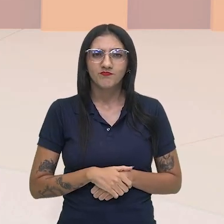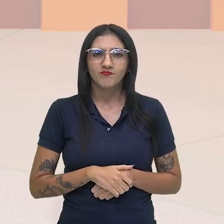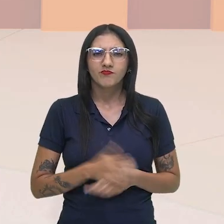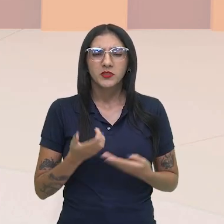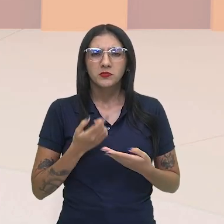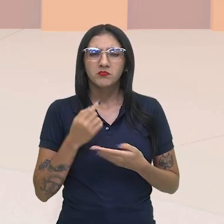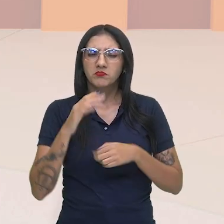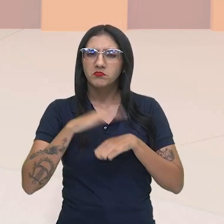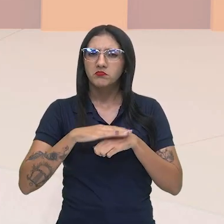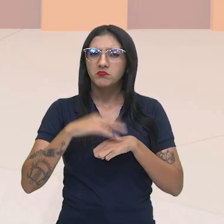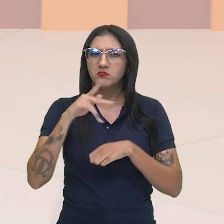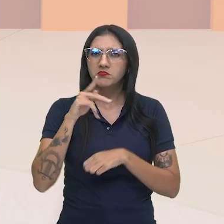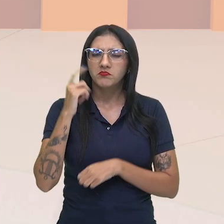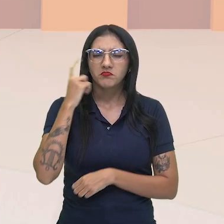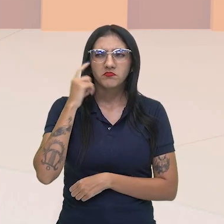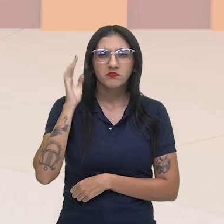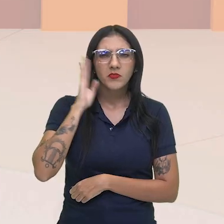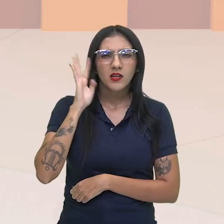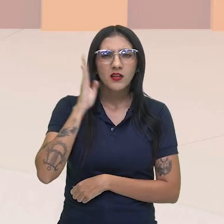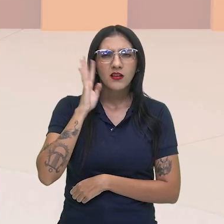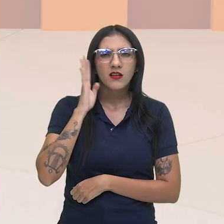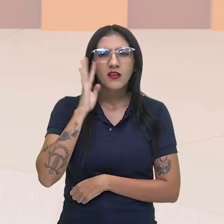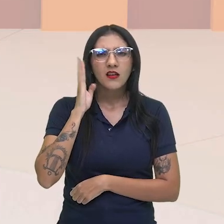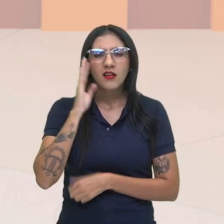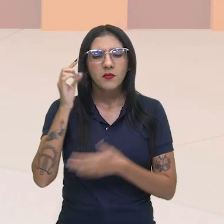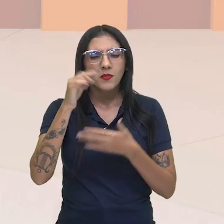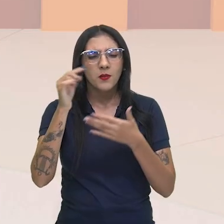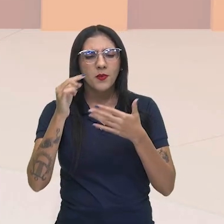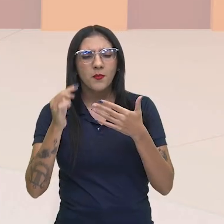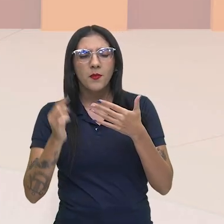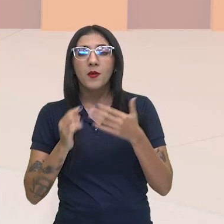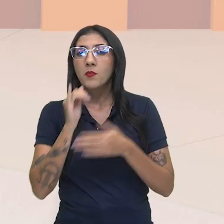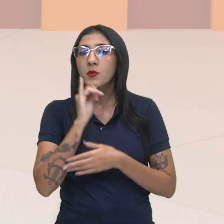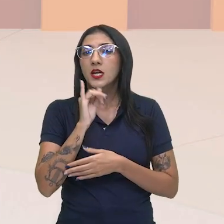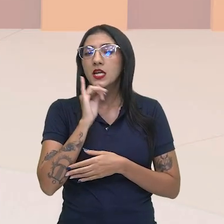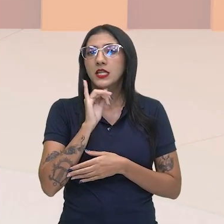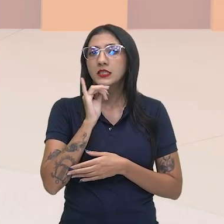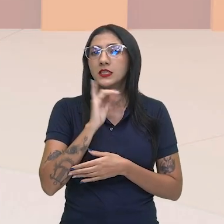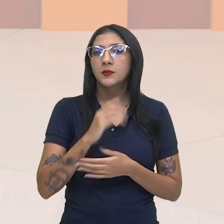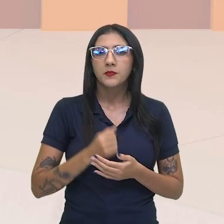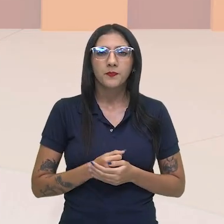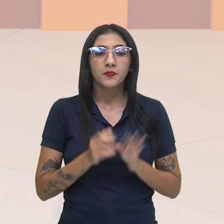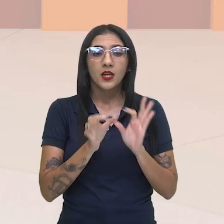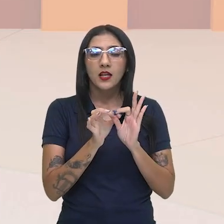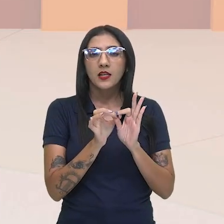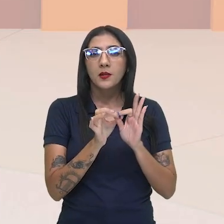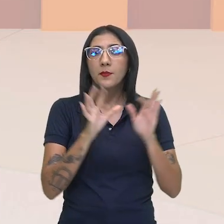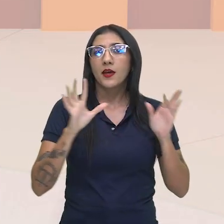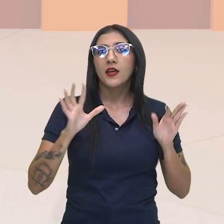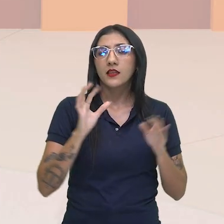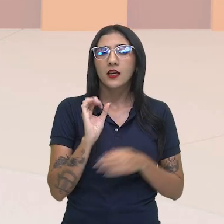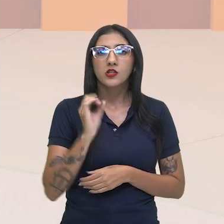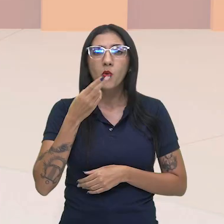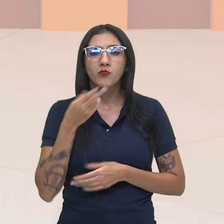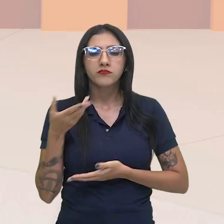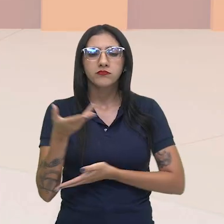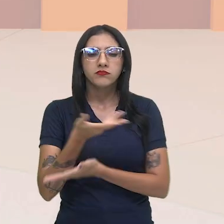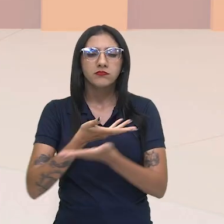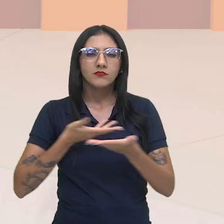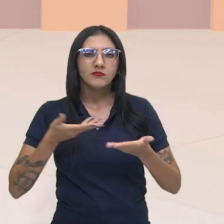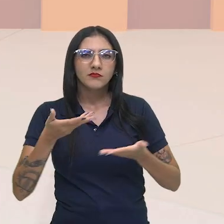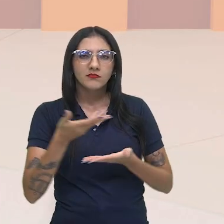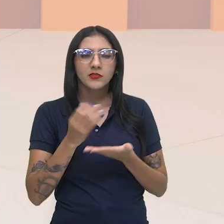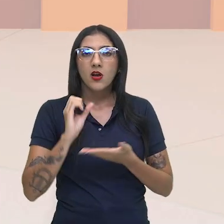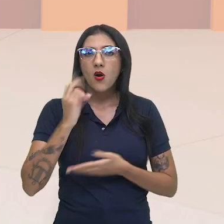explorar, discutir um pouquinho todos esses princípios? Por exemplo, o princípio ético da liberdade, da cooperação,